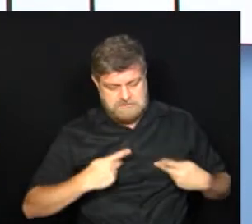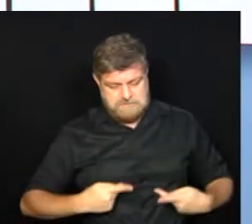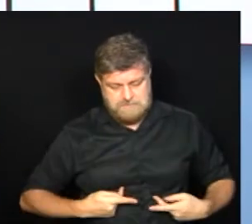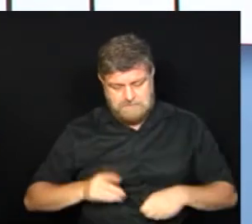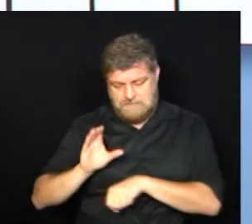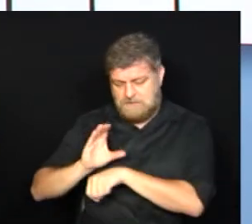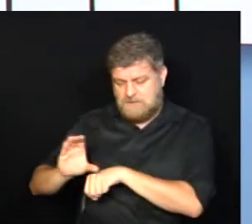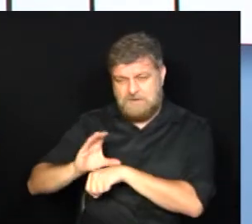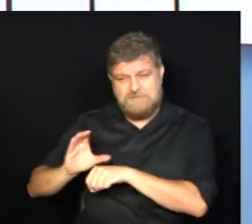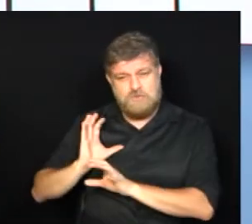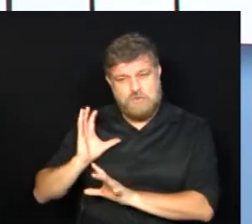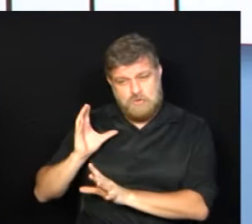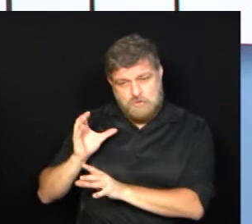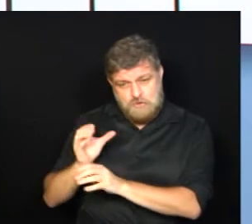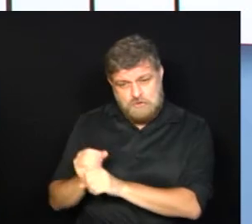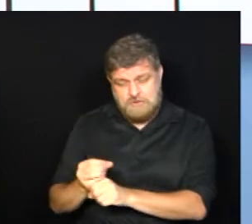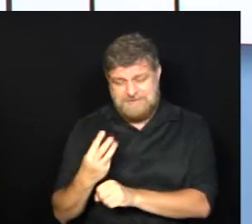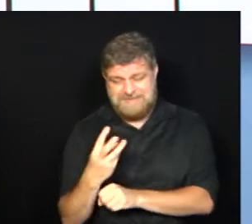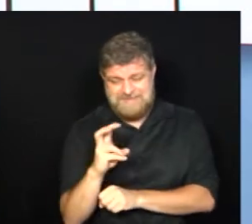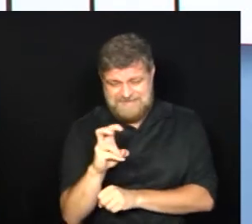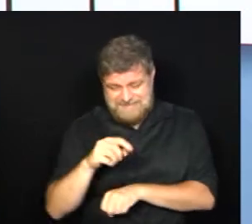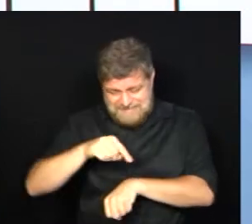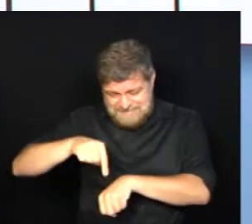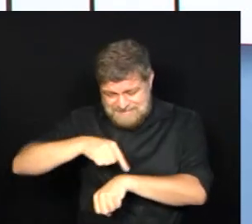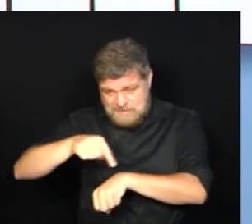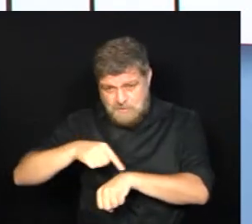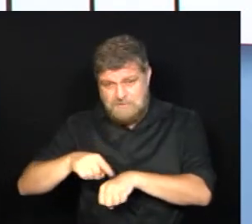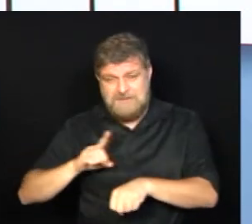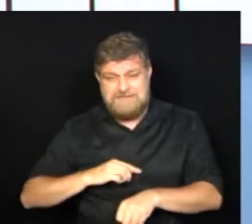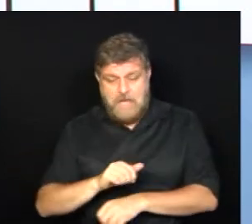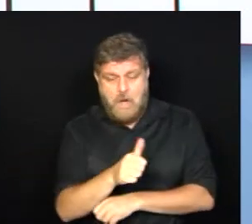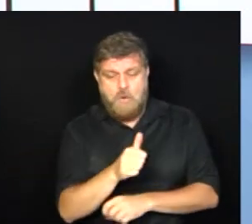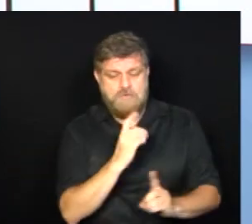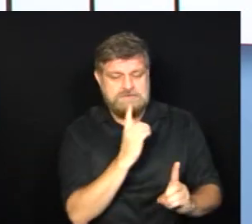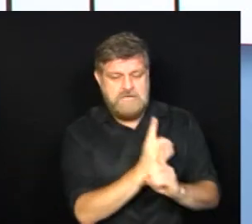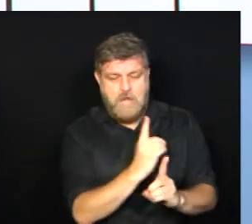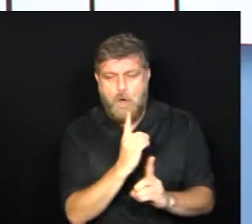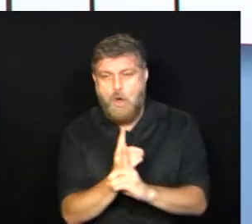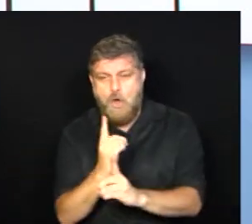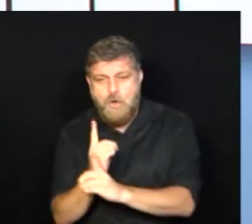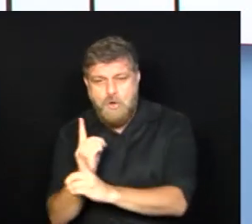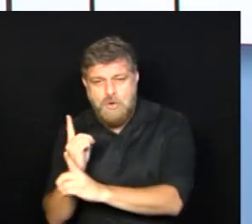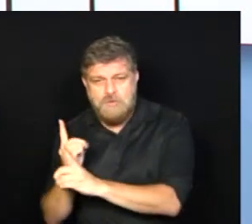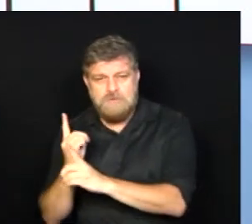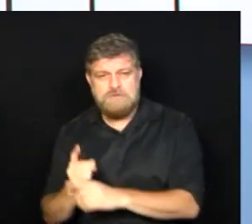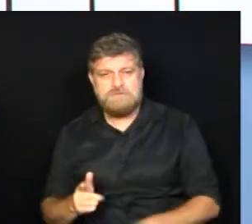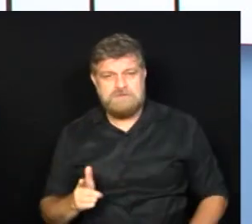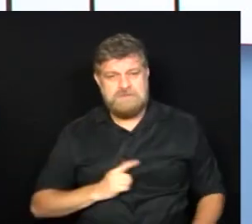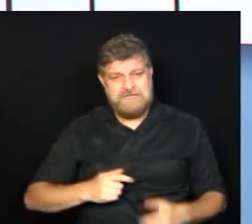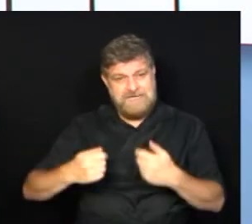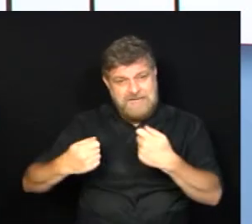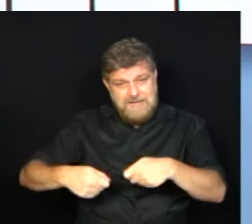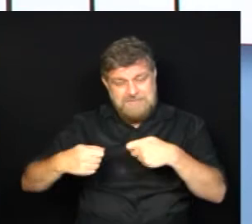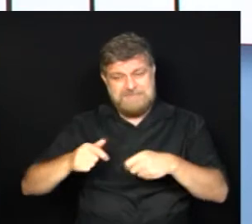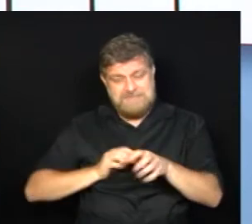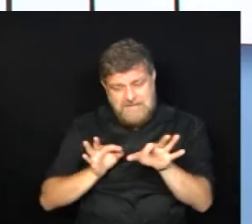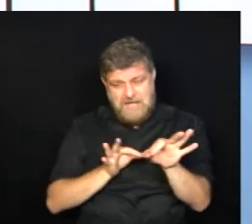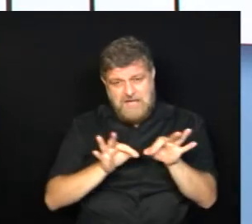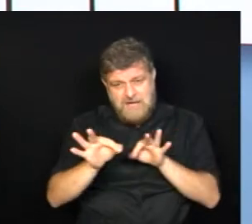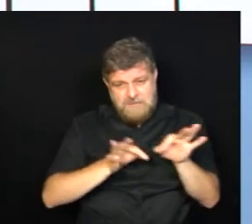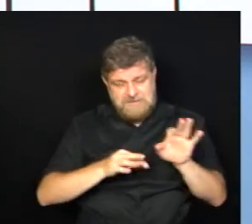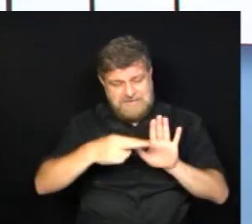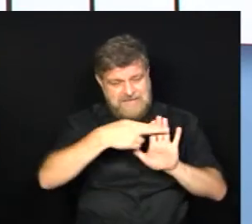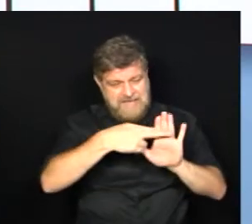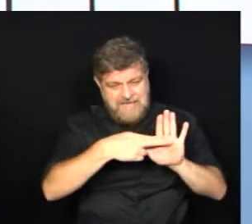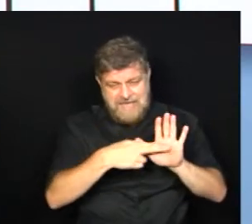é uma carga de 35 horas, dividido em 11 módulos, e ele deverá elaborar roteiro de